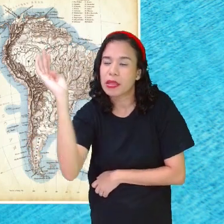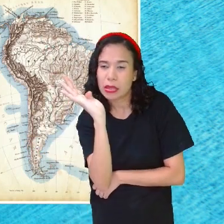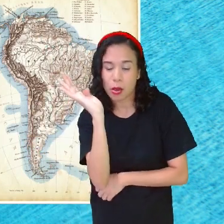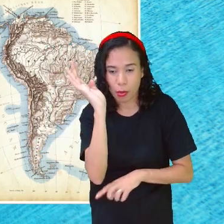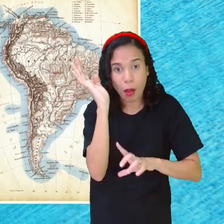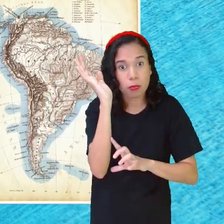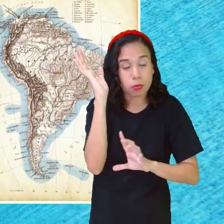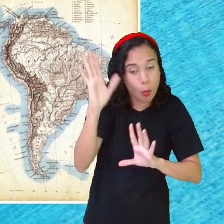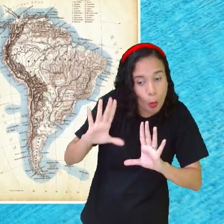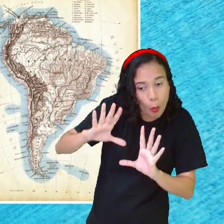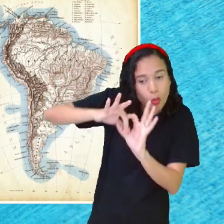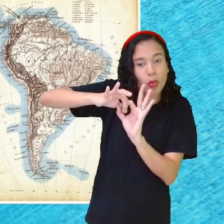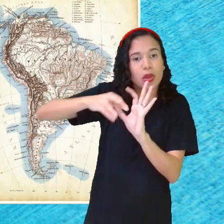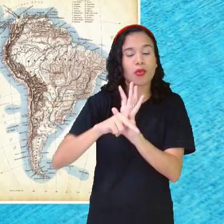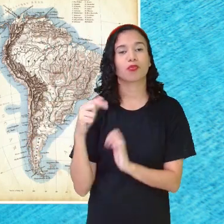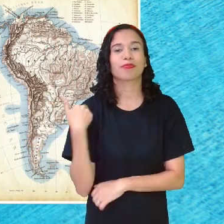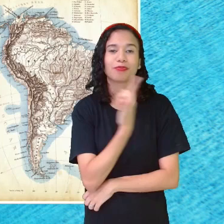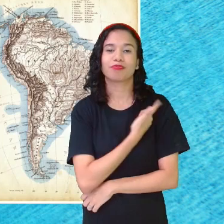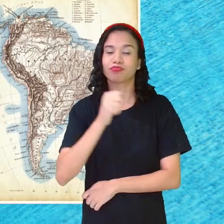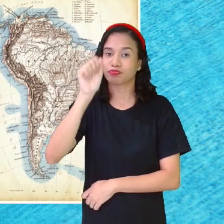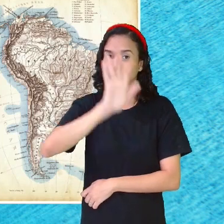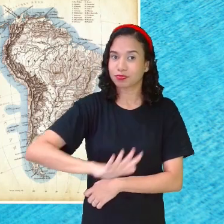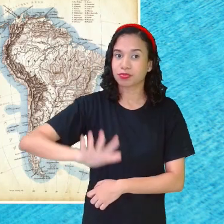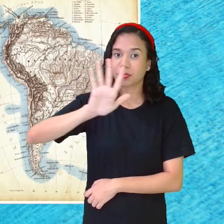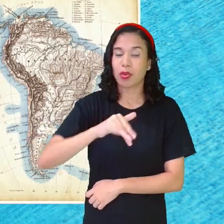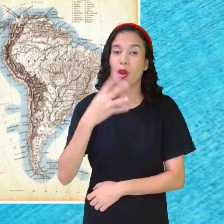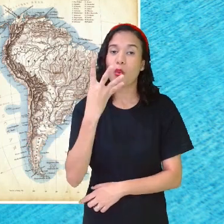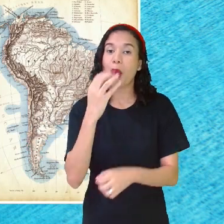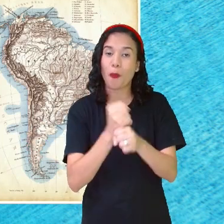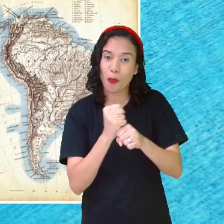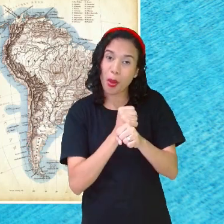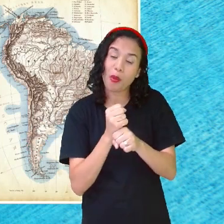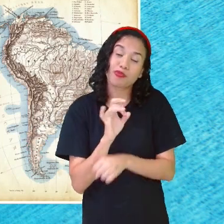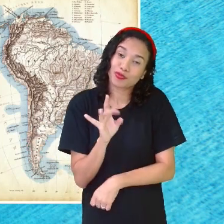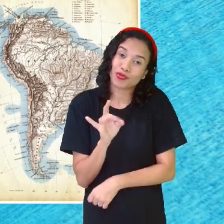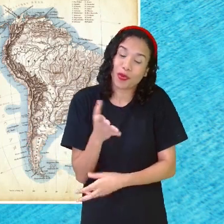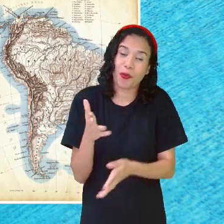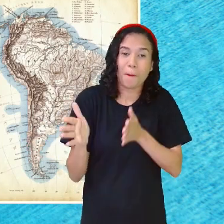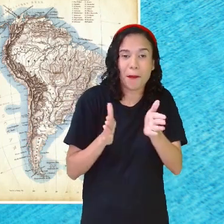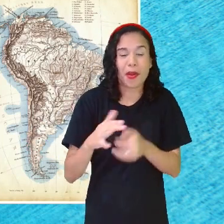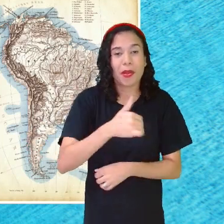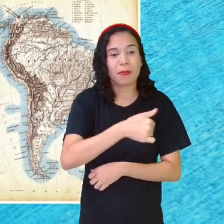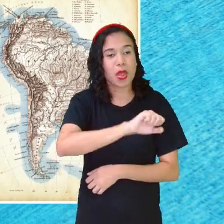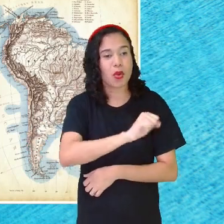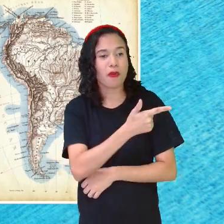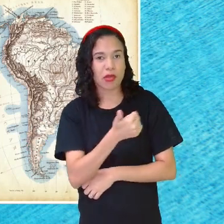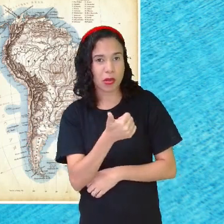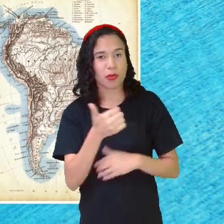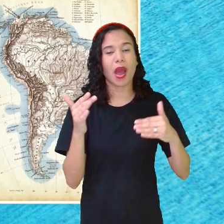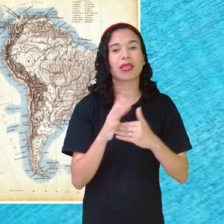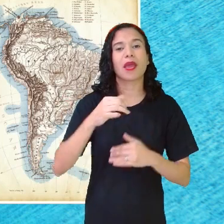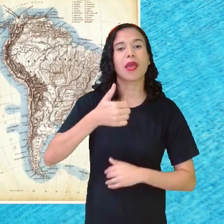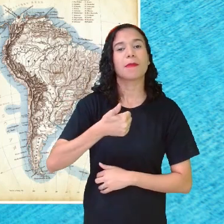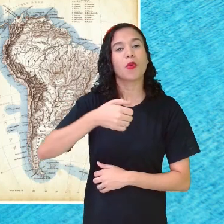ele já fez parte aí, ó, do nosso território. Foram 4 anos somente, no período de 1821 a